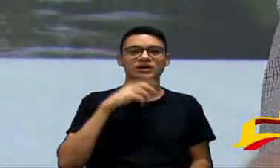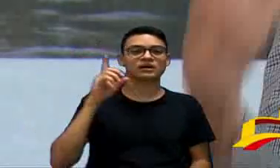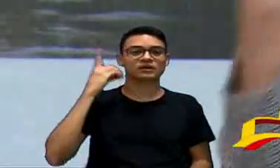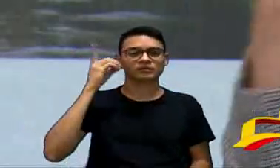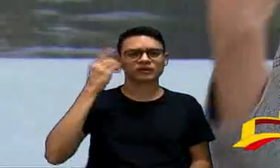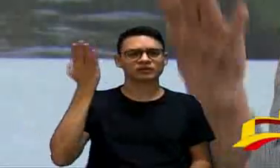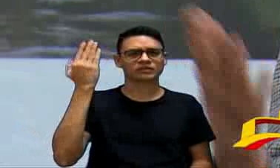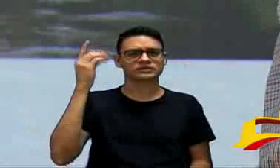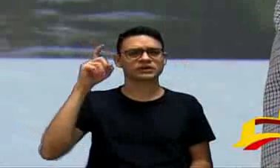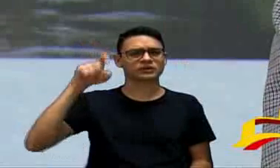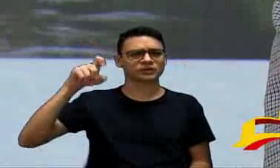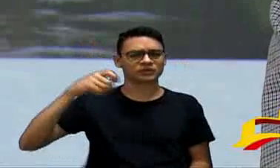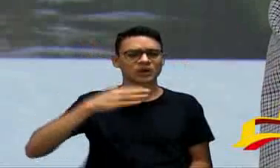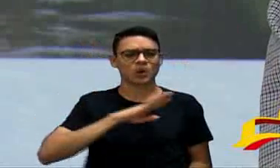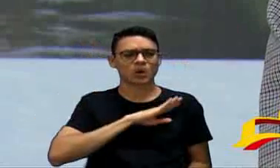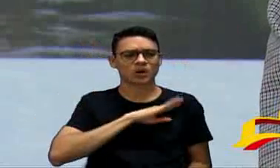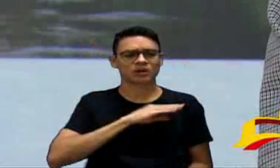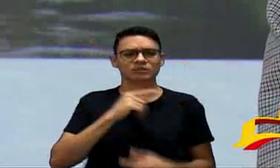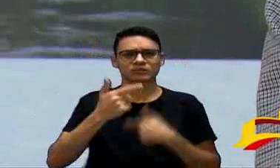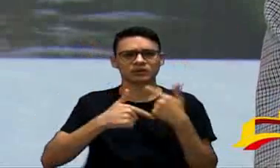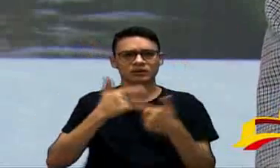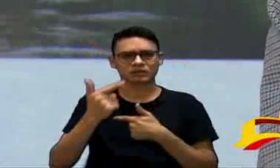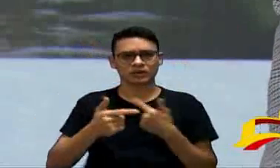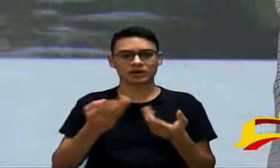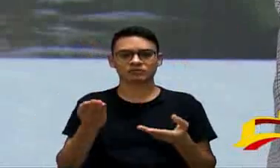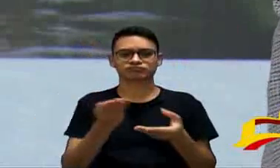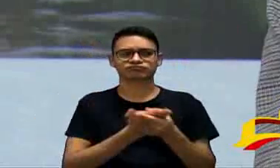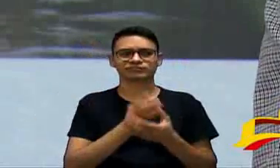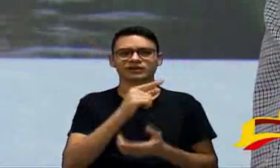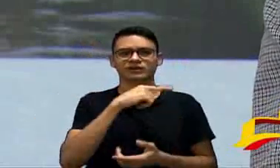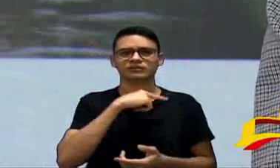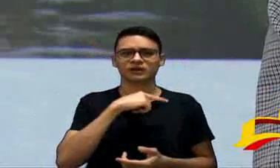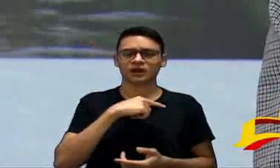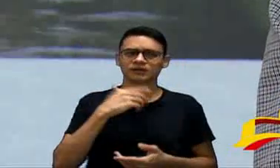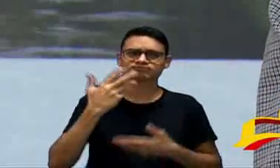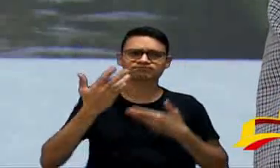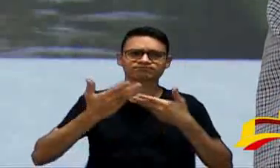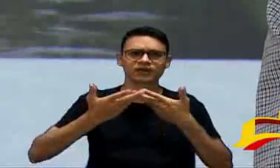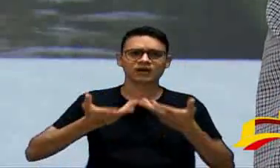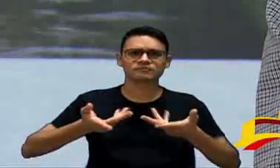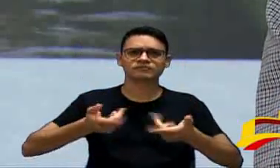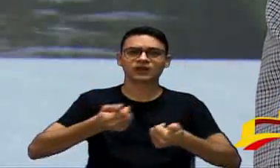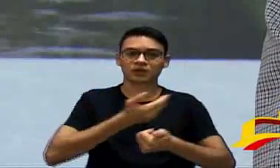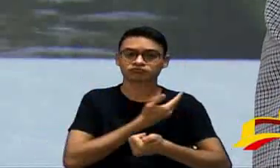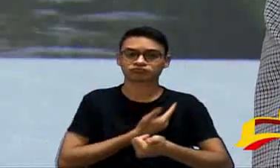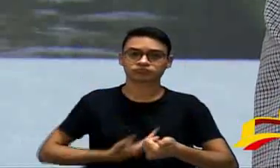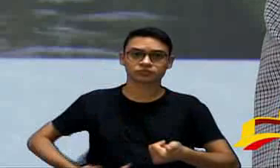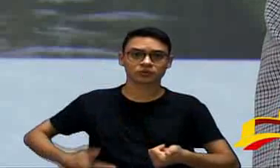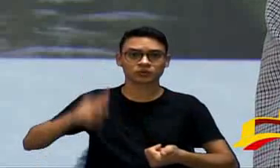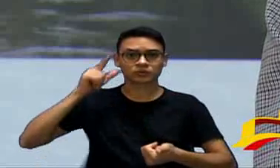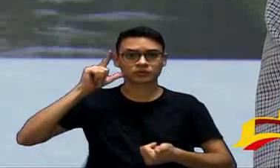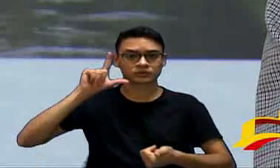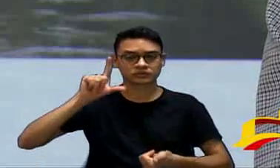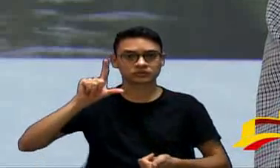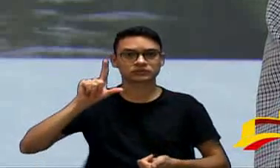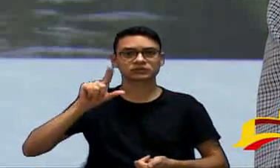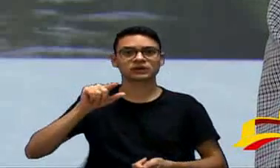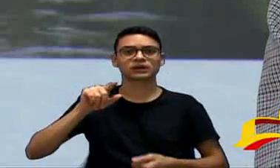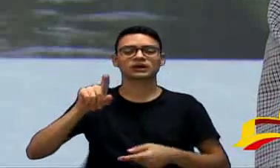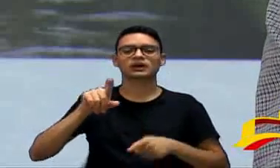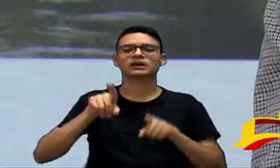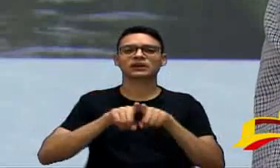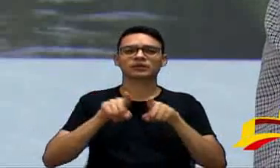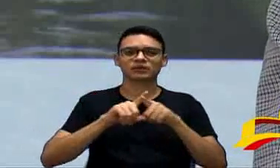por muitos anos, foi minha colega de trabalho, fantástica, tanto que se elegeu governadora, e do governador da Bahia, Rui Costa, do